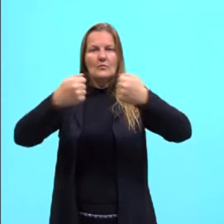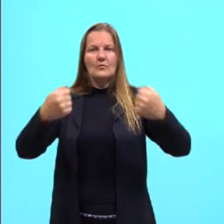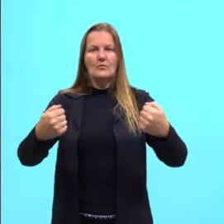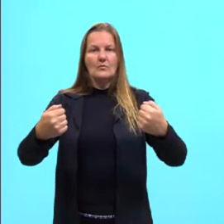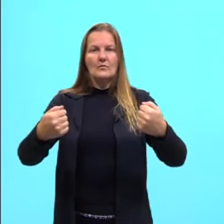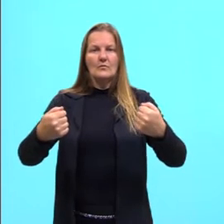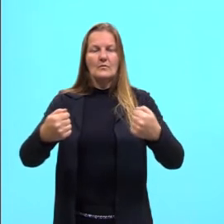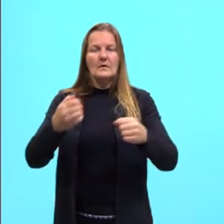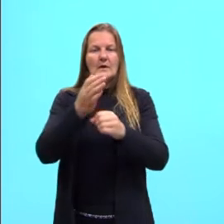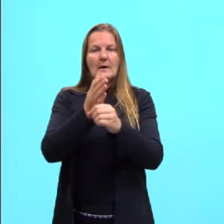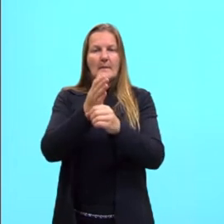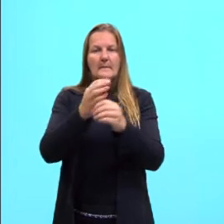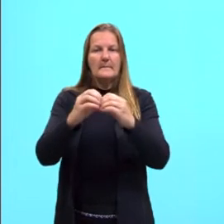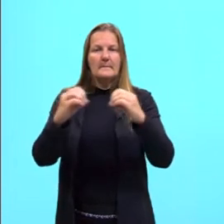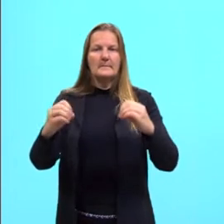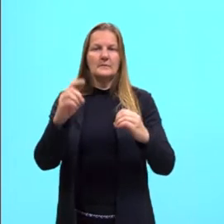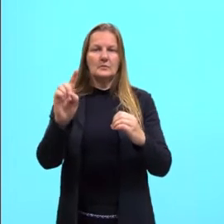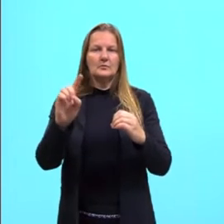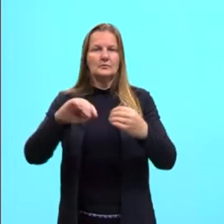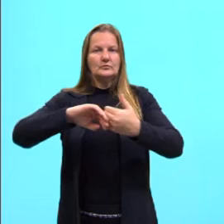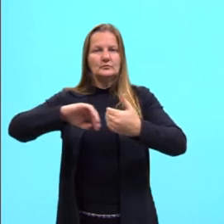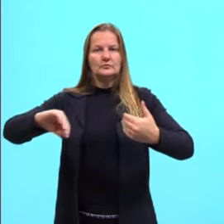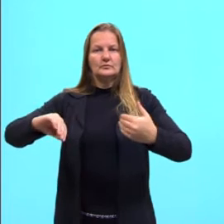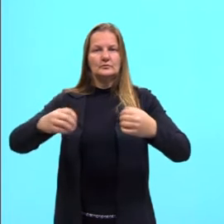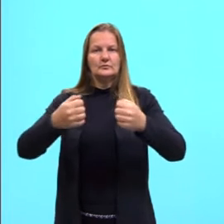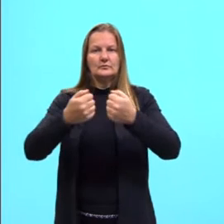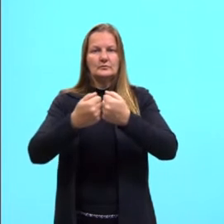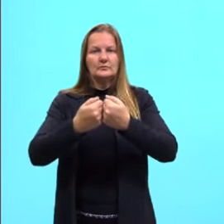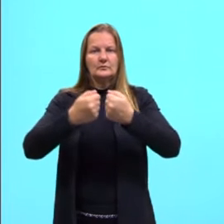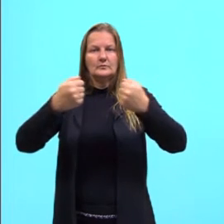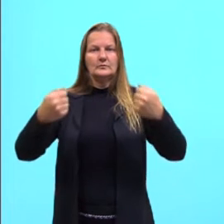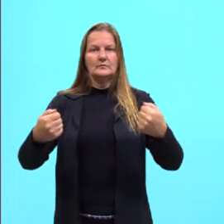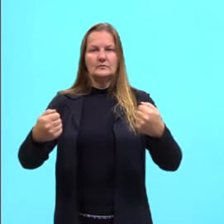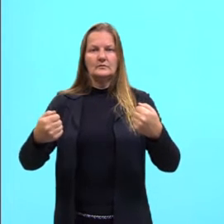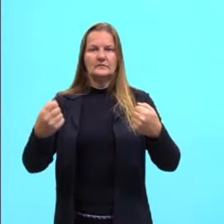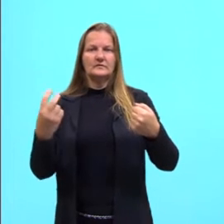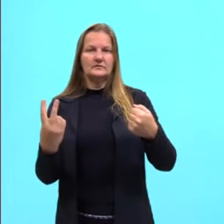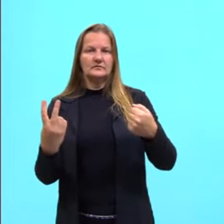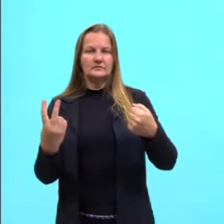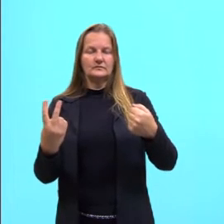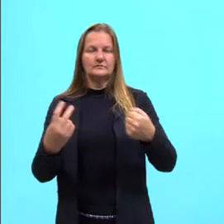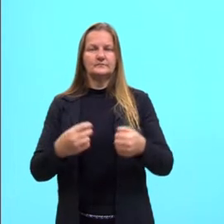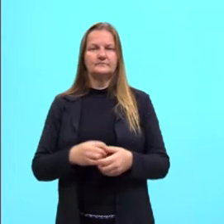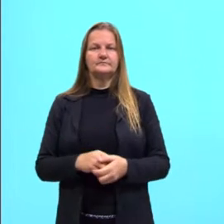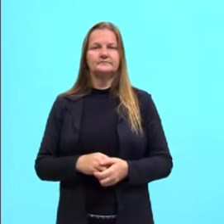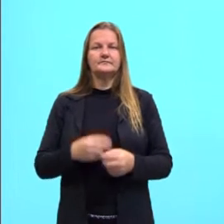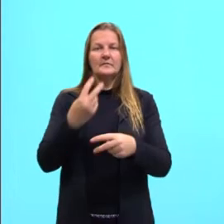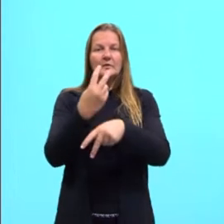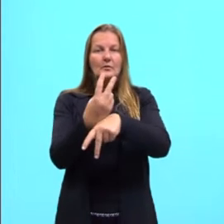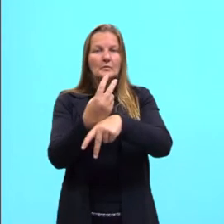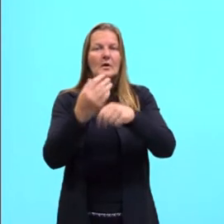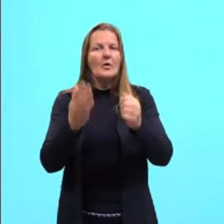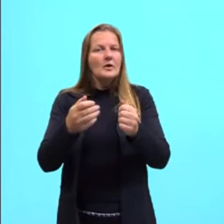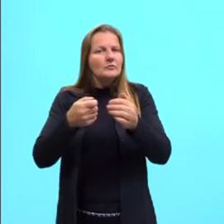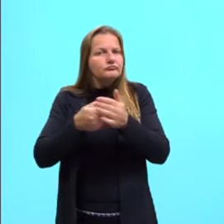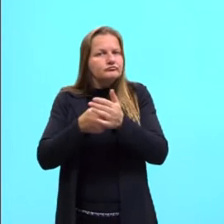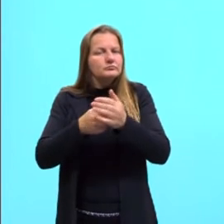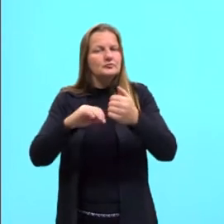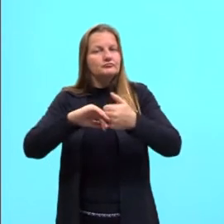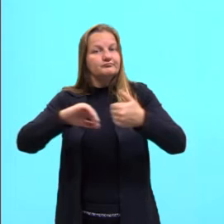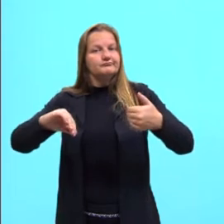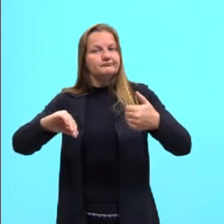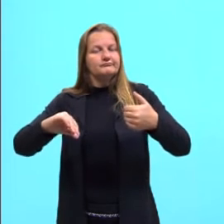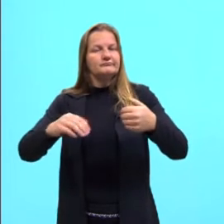1 que não conseguiu é só conseguiu separar as cromátides agora ela as os cromossomos agora ela vai tentar separar